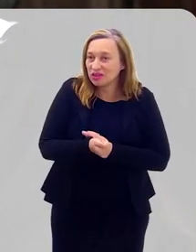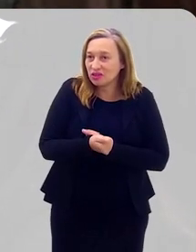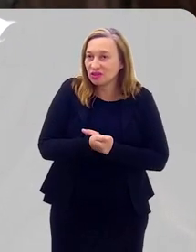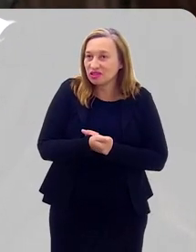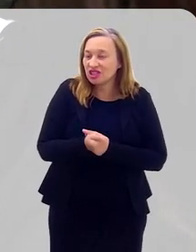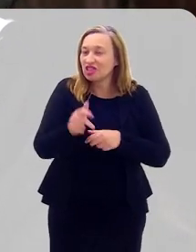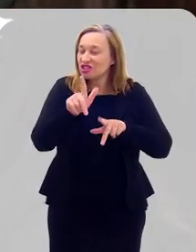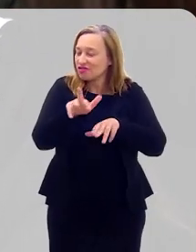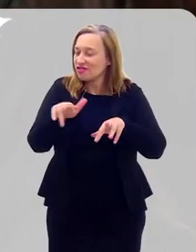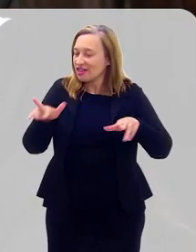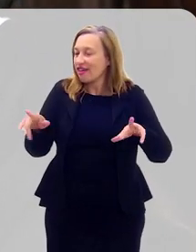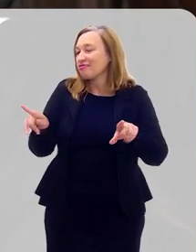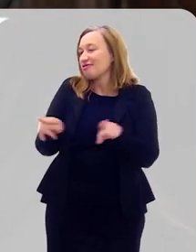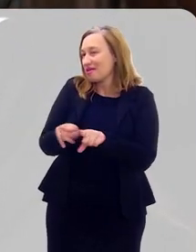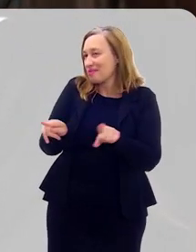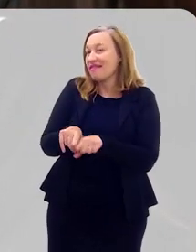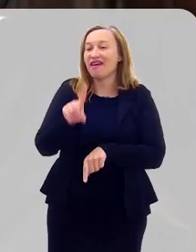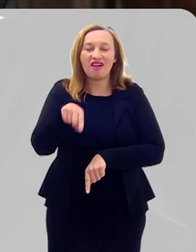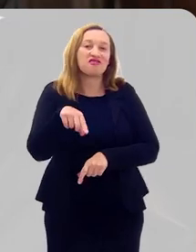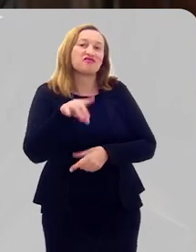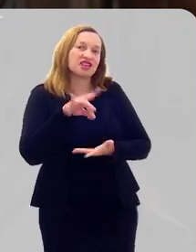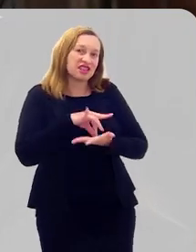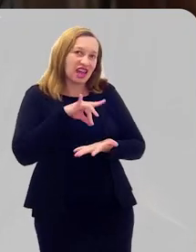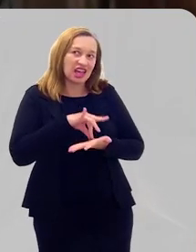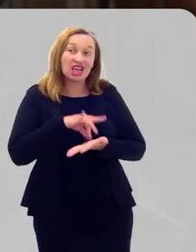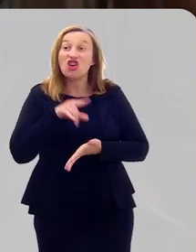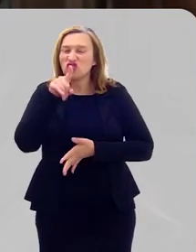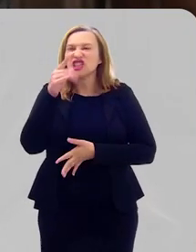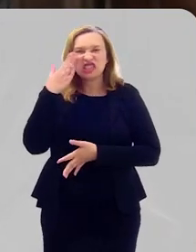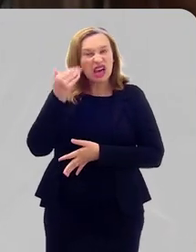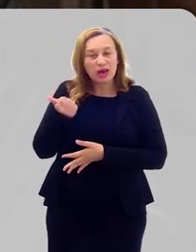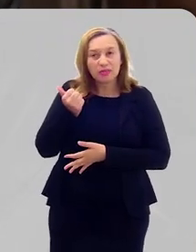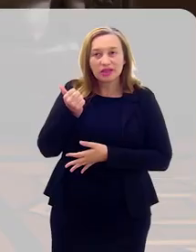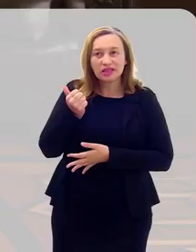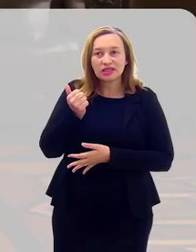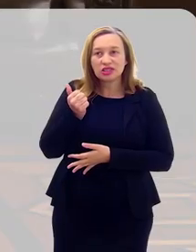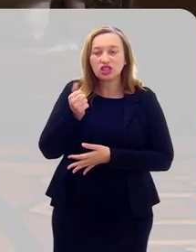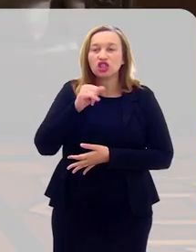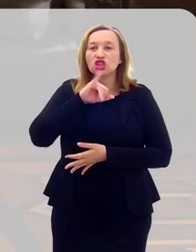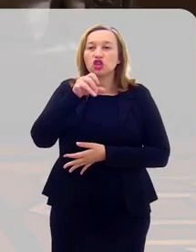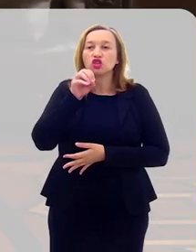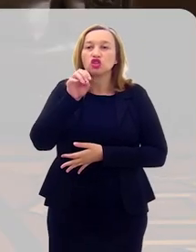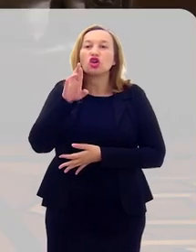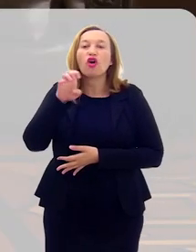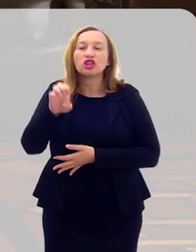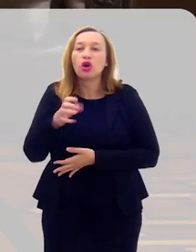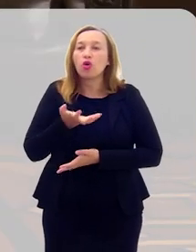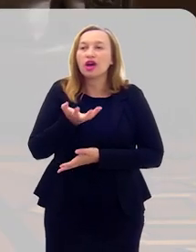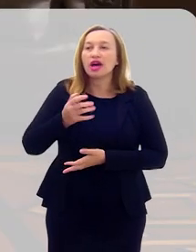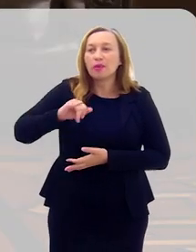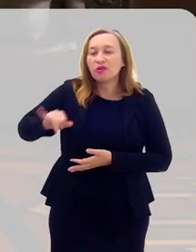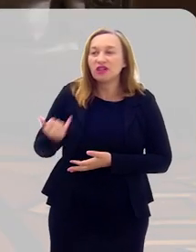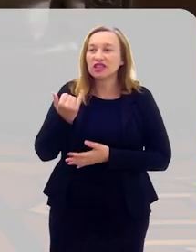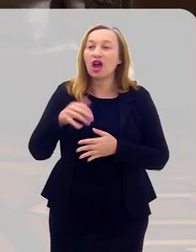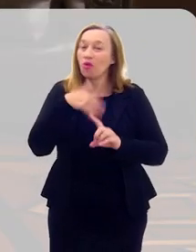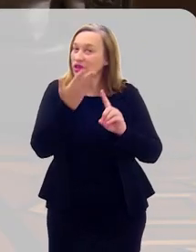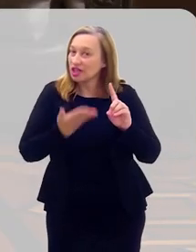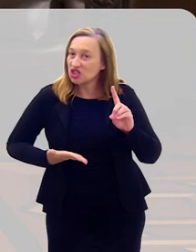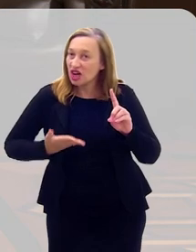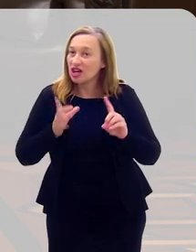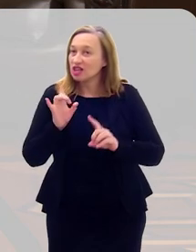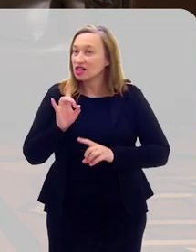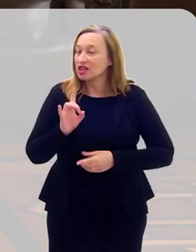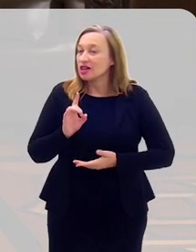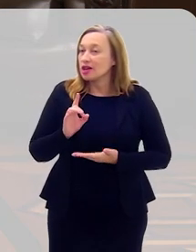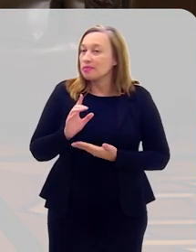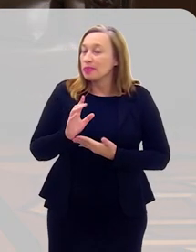maravilhosos. Diferenciados também, né? É verdade. Diferenciados. Você sabe, Jorge, eu quero aproveitar e fazer uma homenagem,